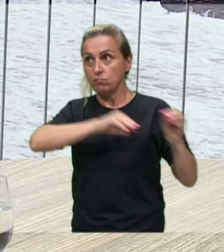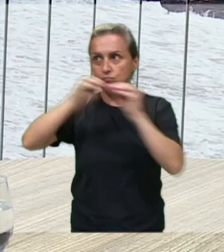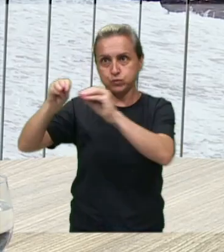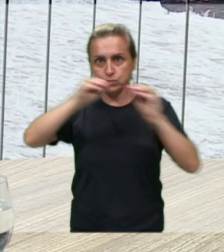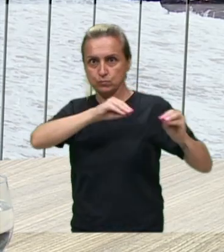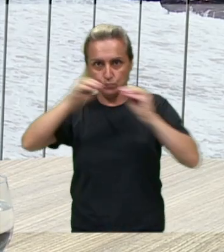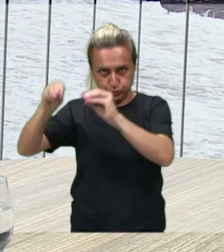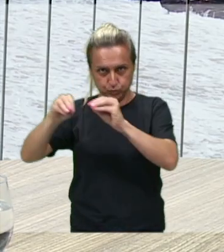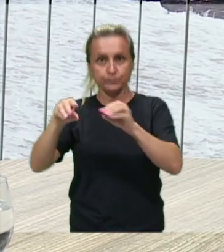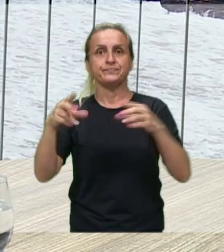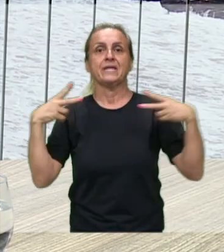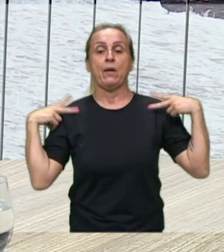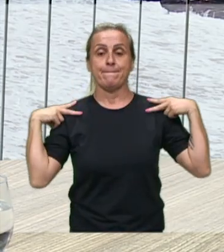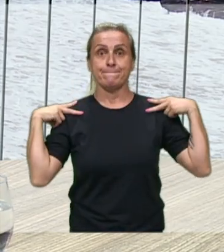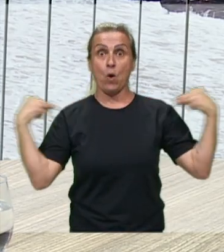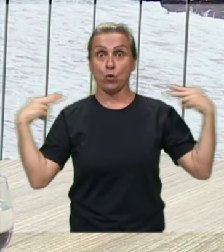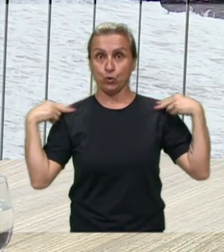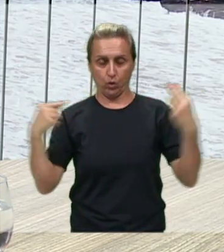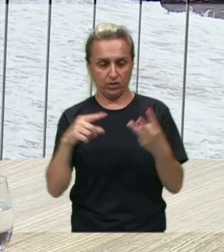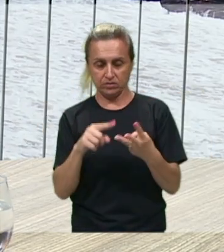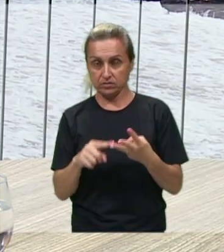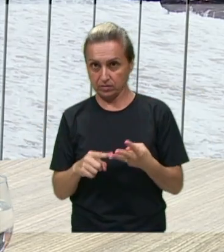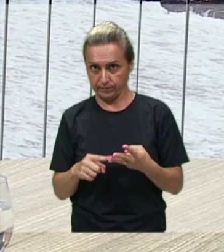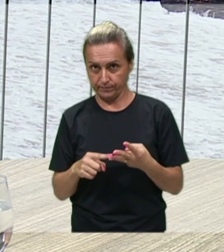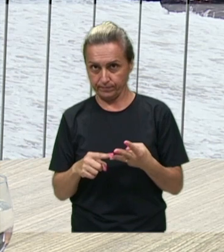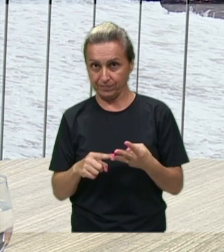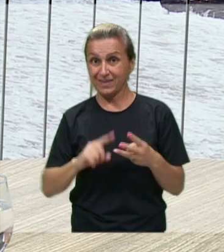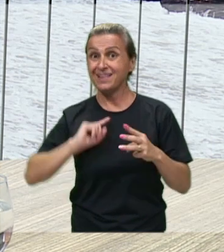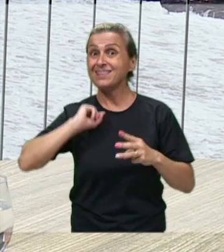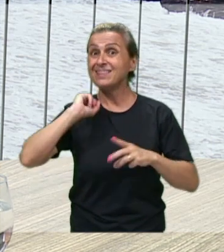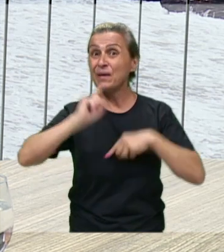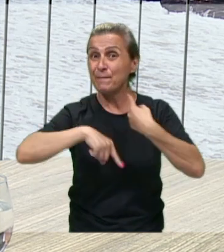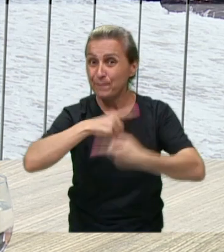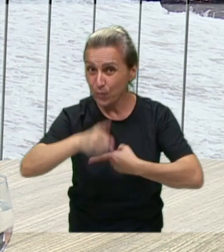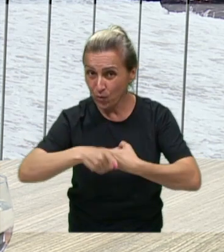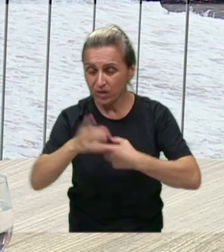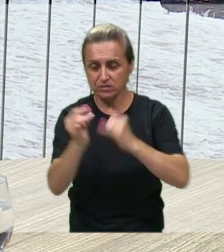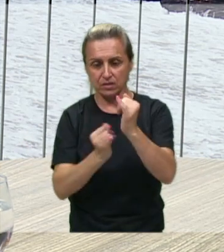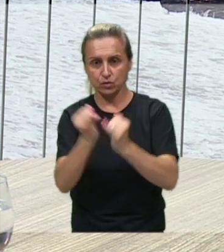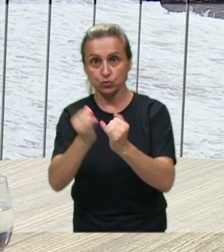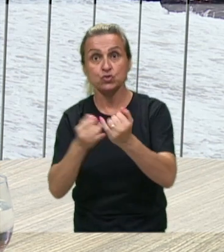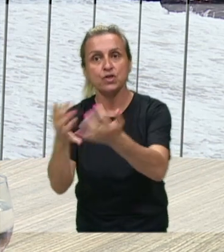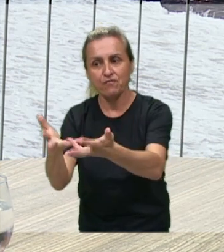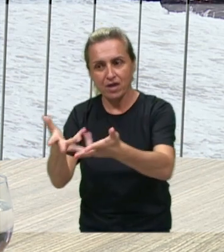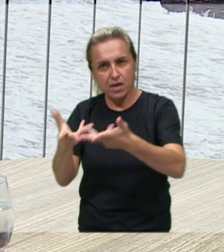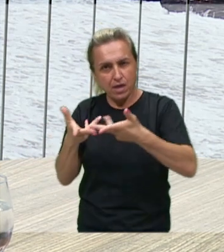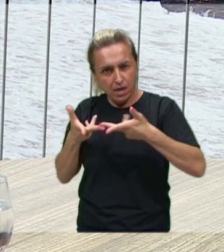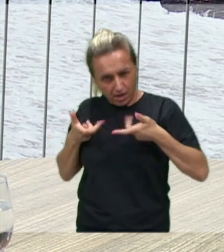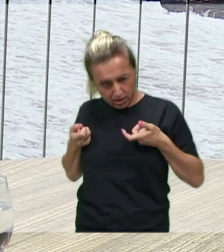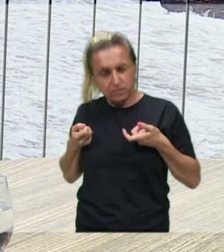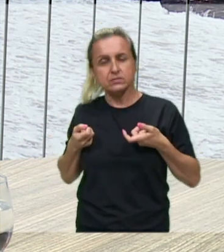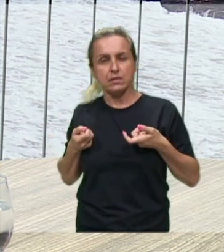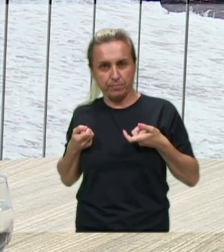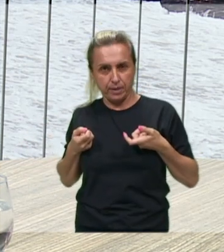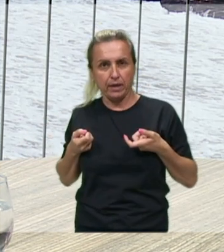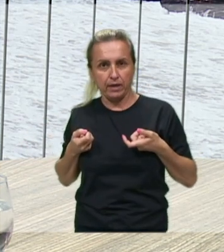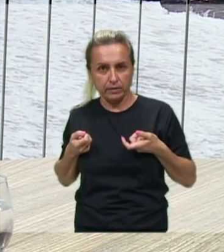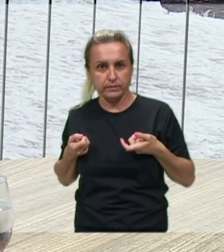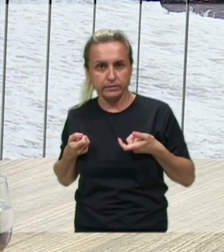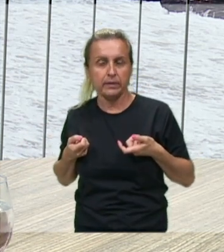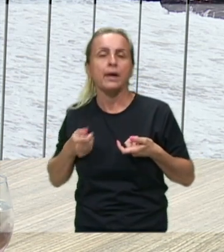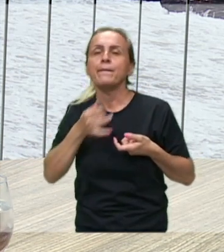os motoristas, né? E depois para a indústria que vai receber, se não há lugar para, por exemplo, eu descarrego para Gomes da